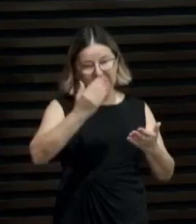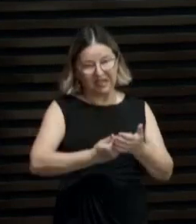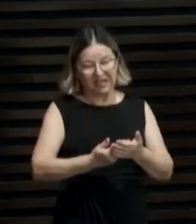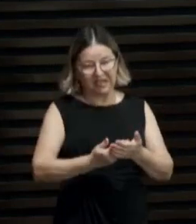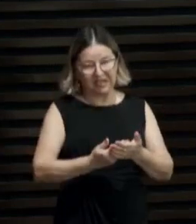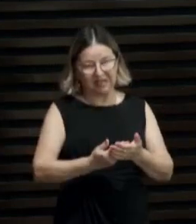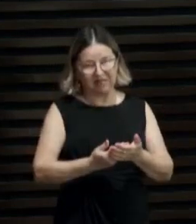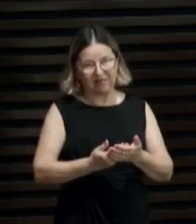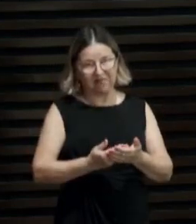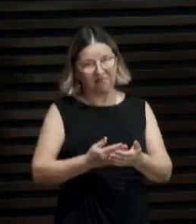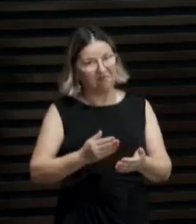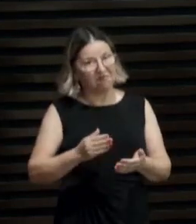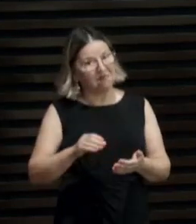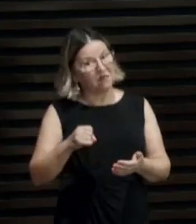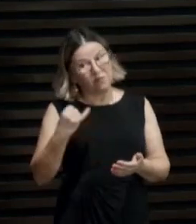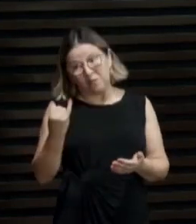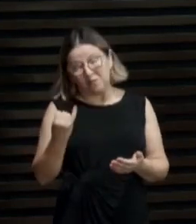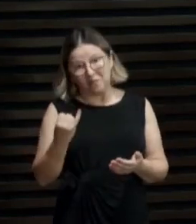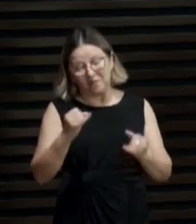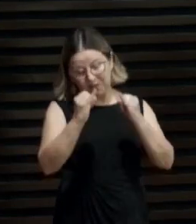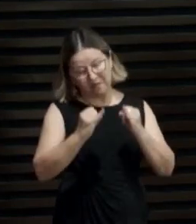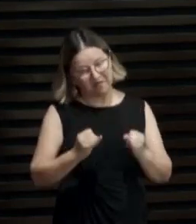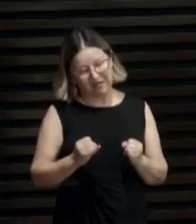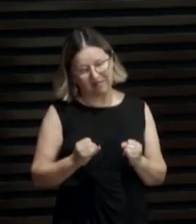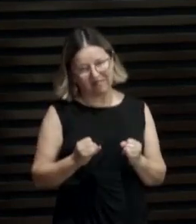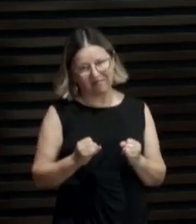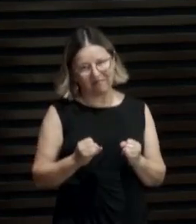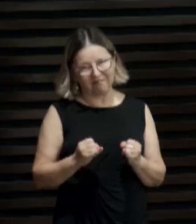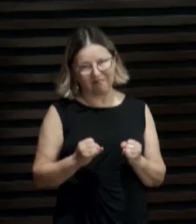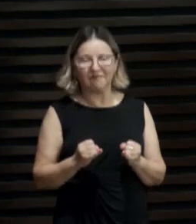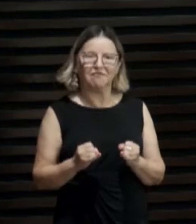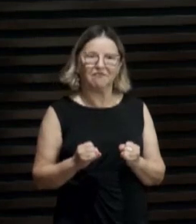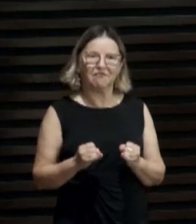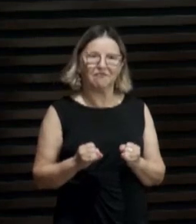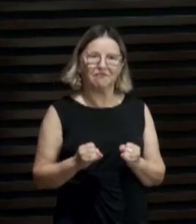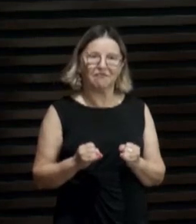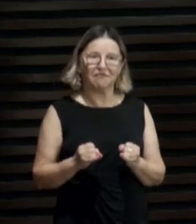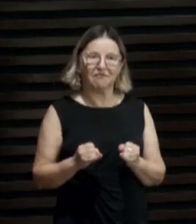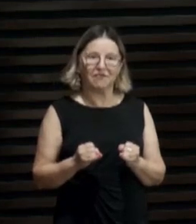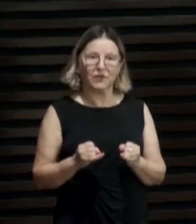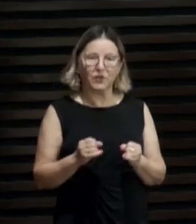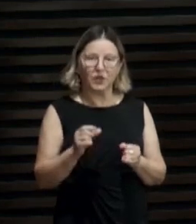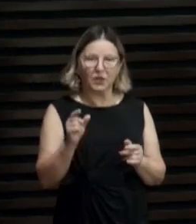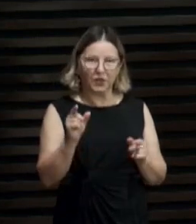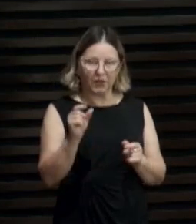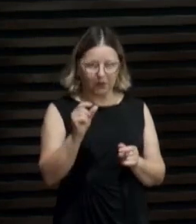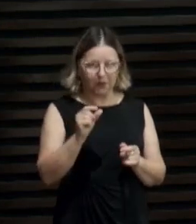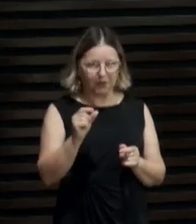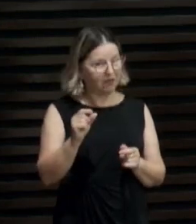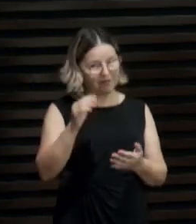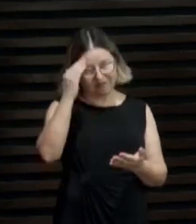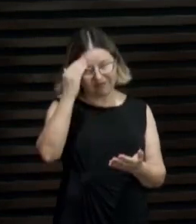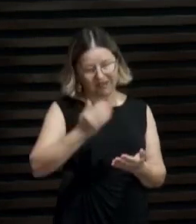Deus ou deuses. E uma minoria não acredita. Em qual dessas você está? Nesta